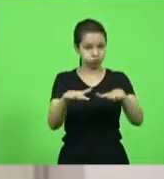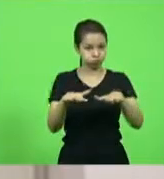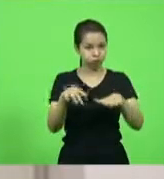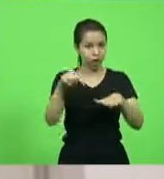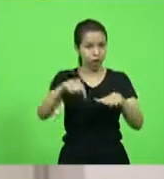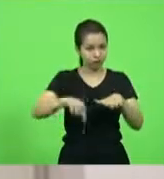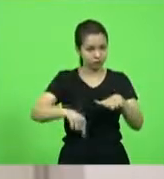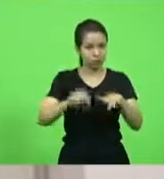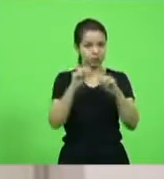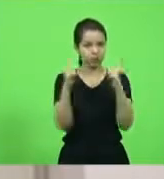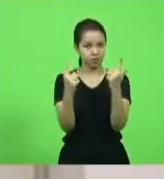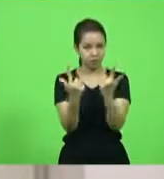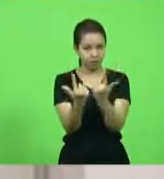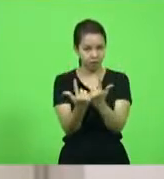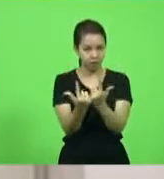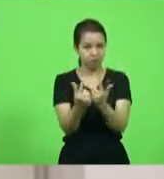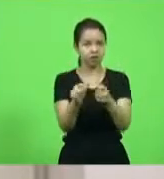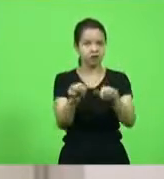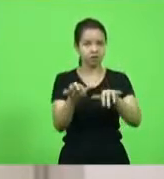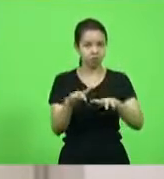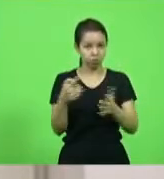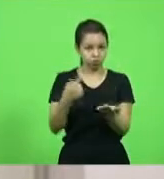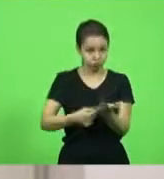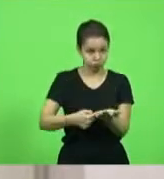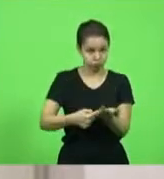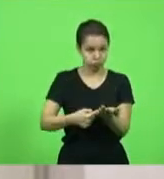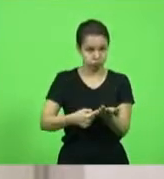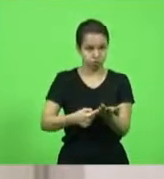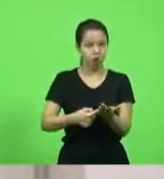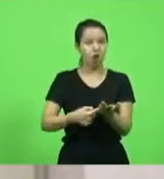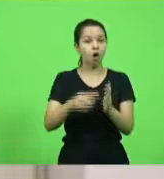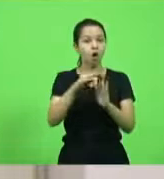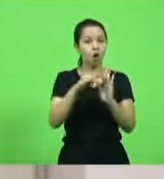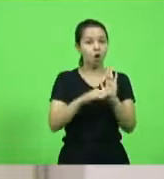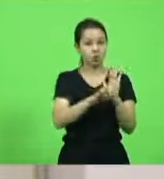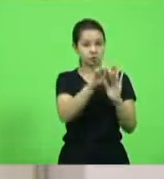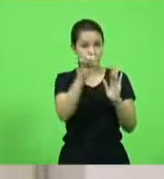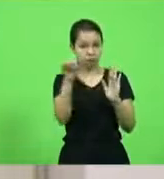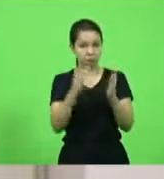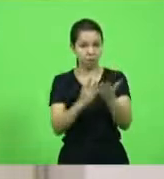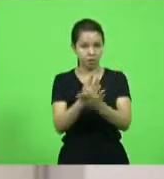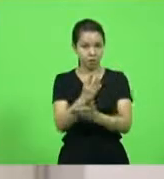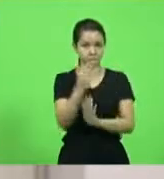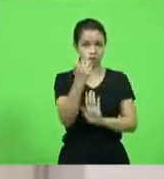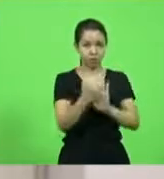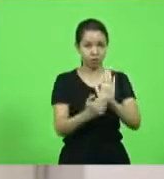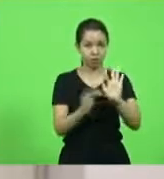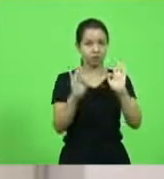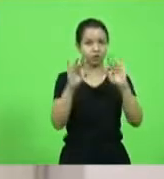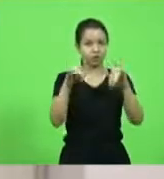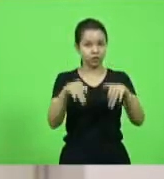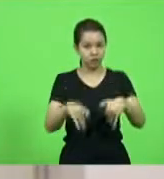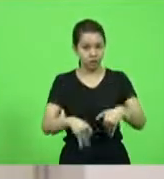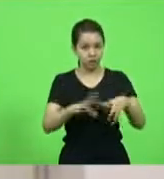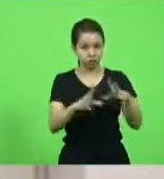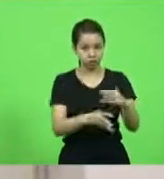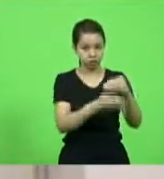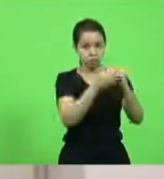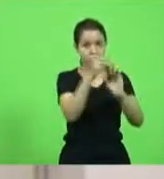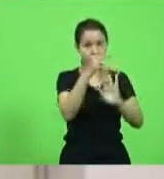sessão extraordinária. Ordem do dia. Foi aprovada a redação final, exarada ao projeto de